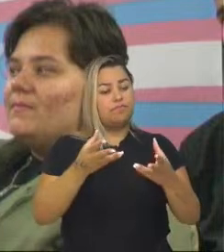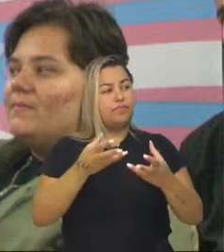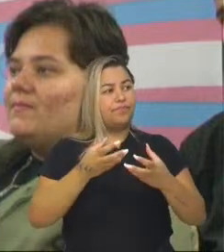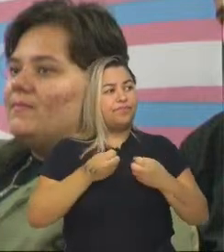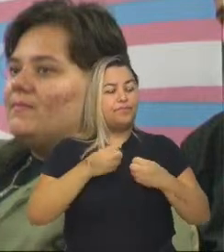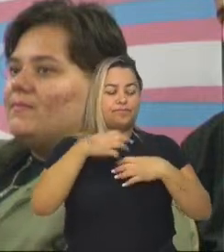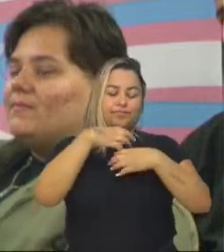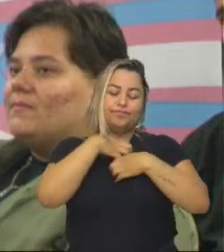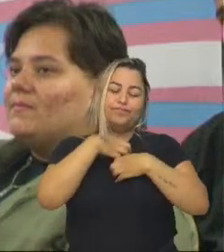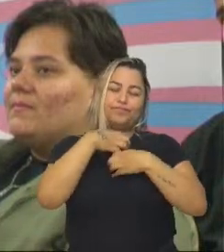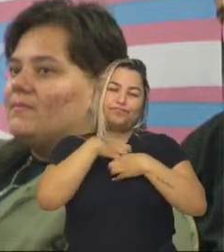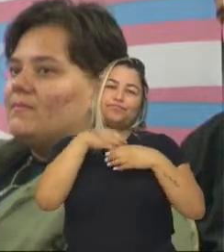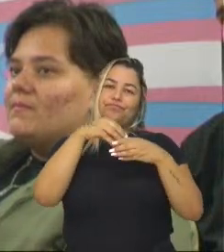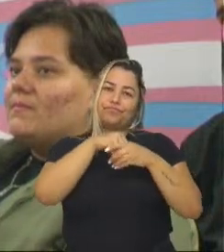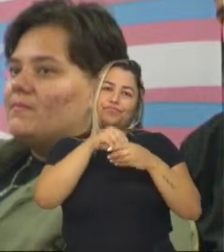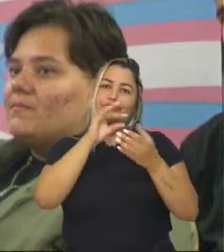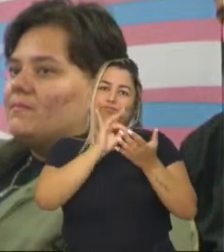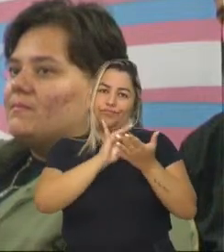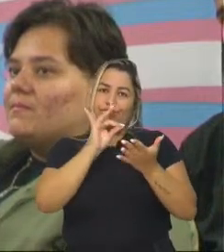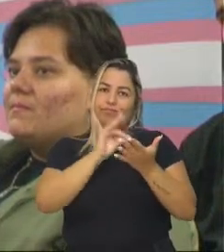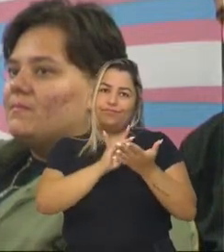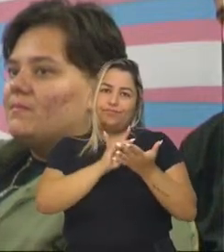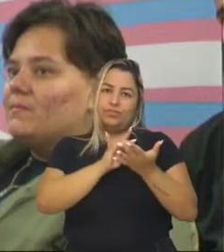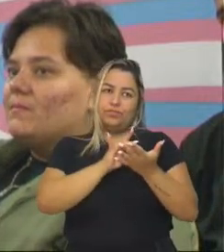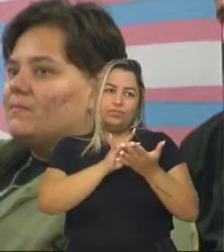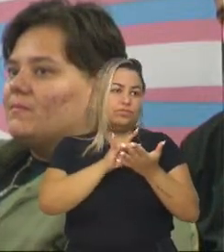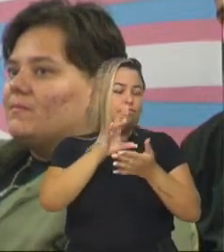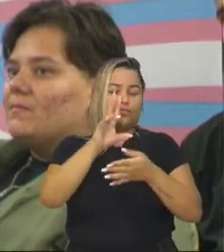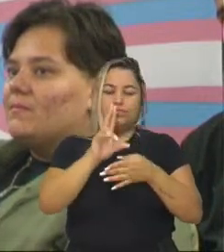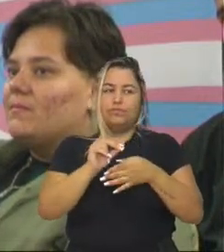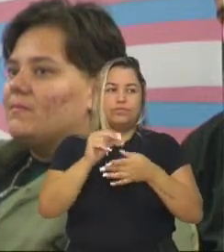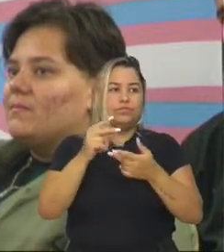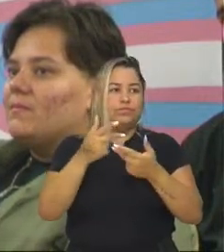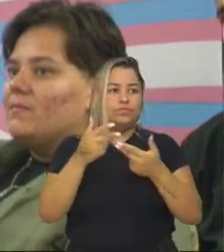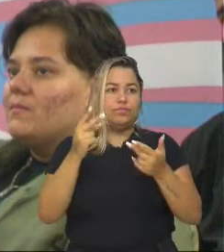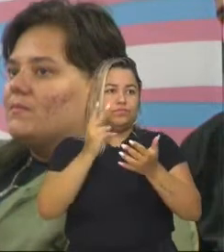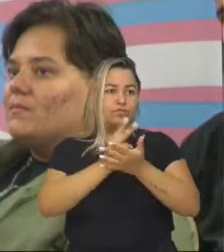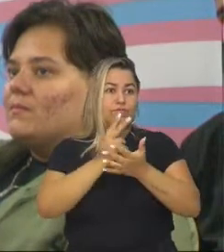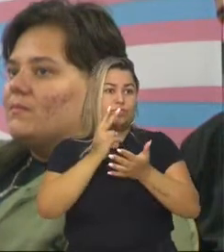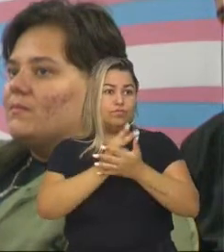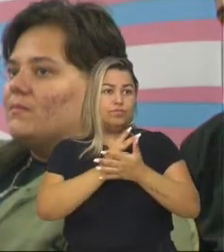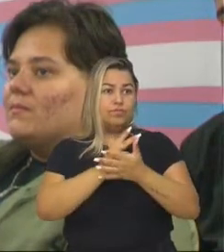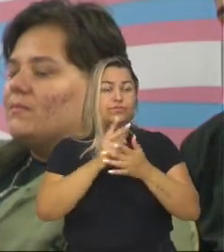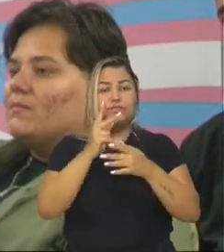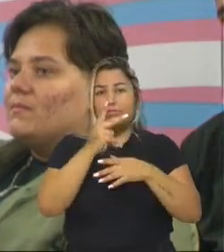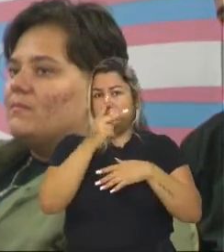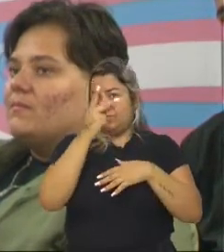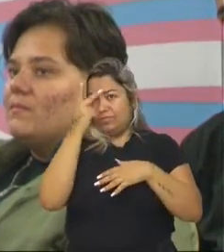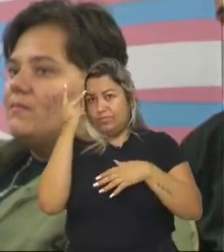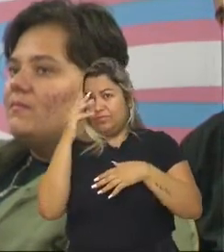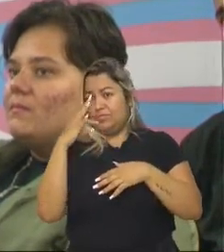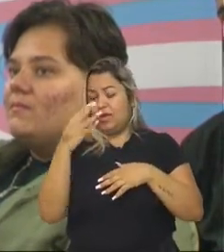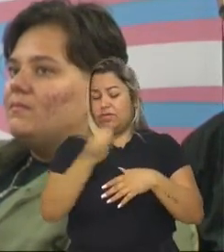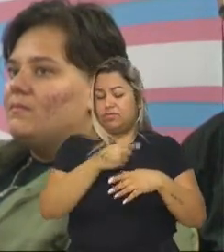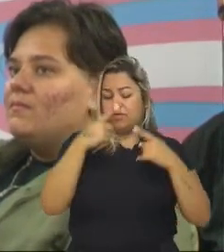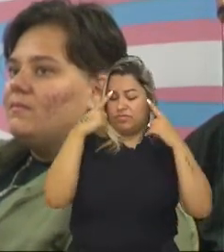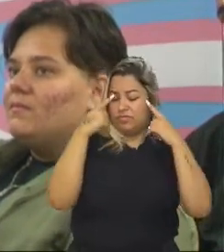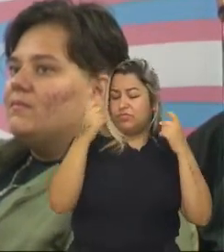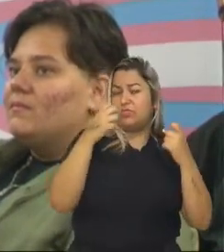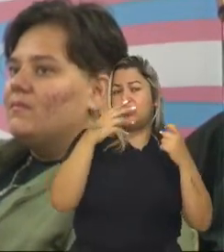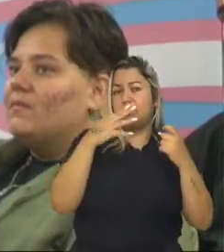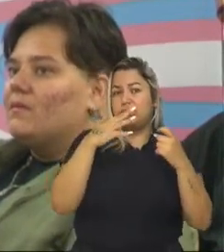sente no coração, sente que é sincero, mas não é a mesma coisa do que a gente está entre pessoas trans que reconhecem a vida, reconhecem a violência, reconhecem o